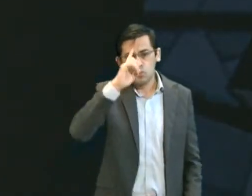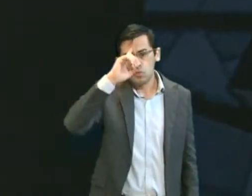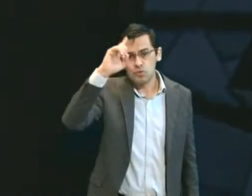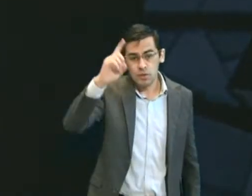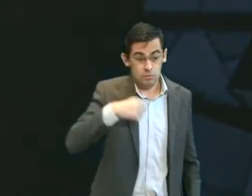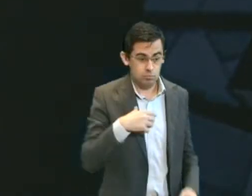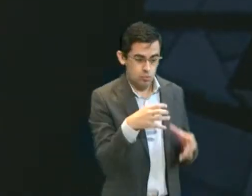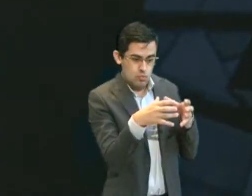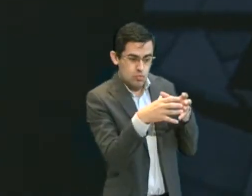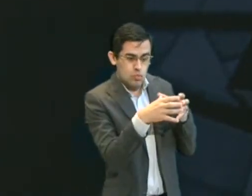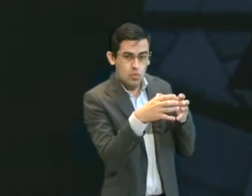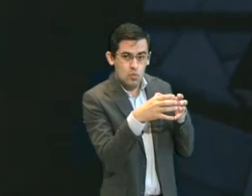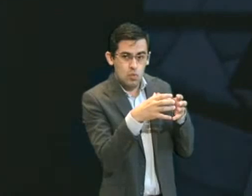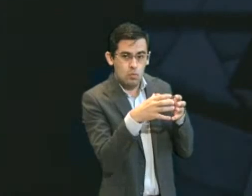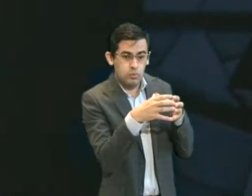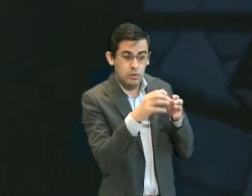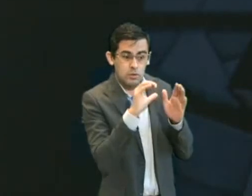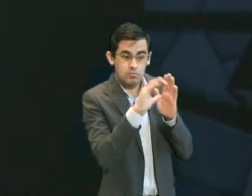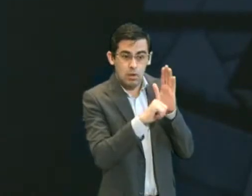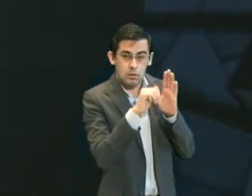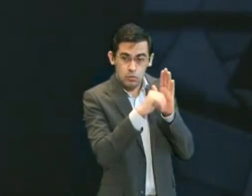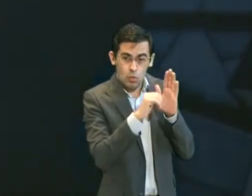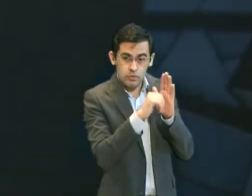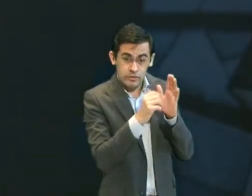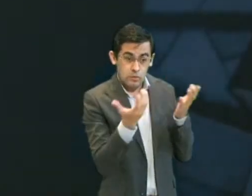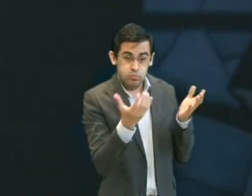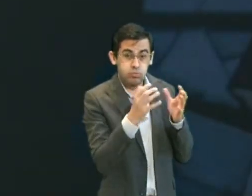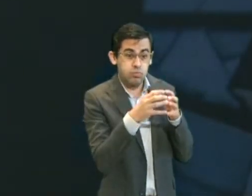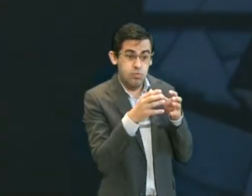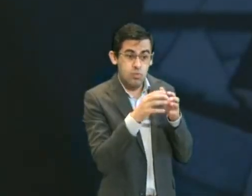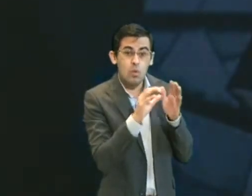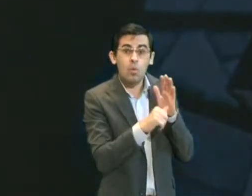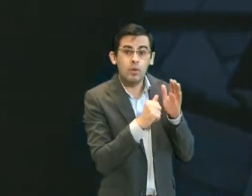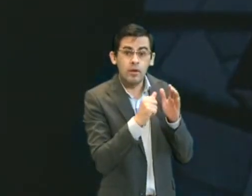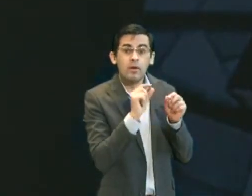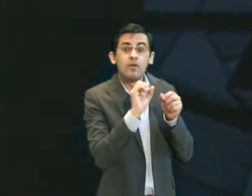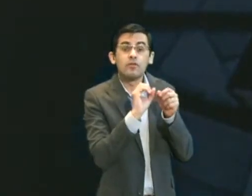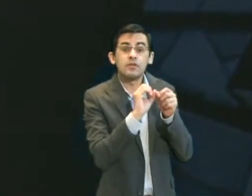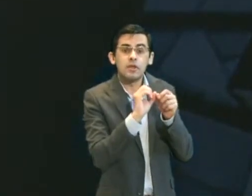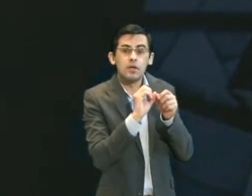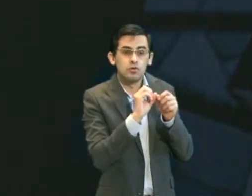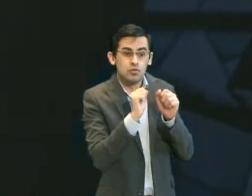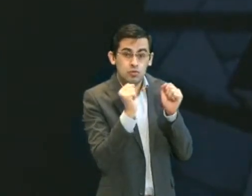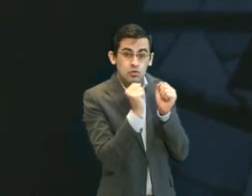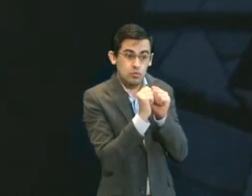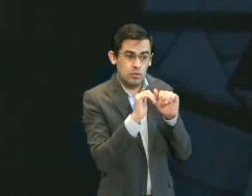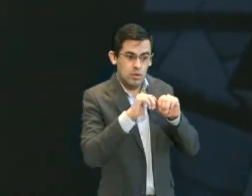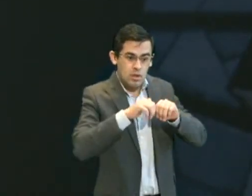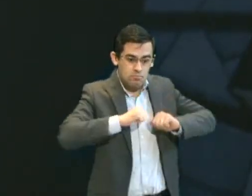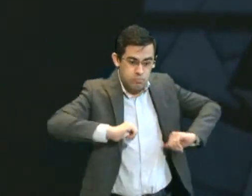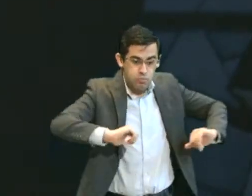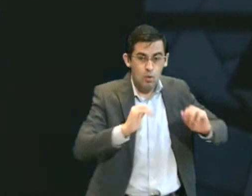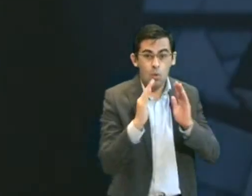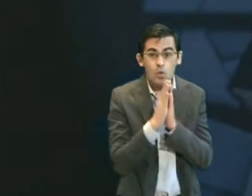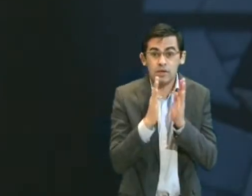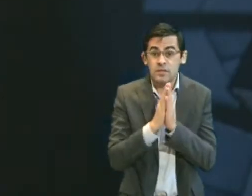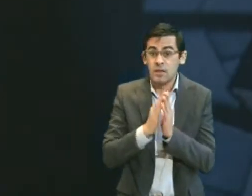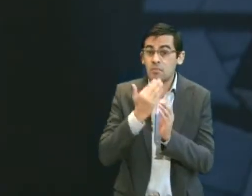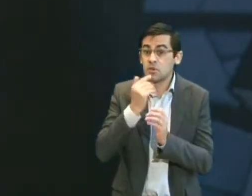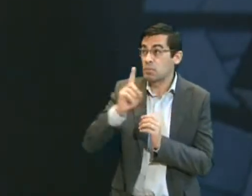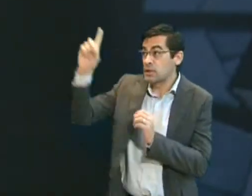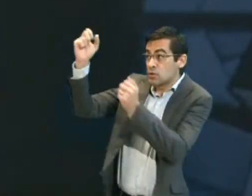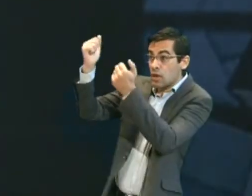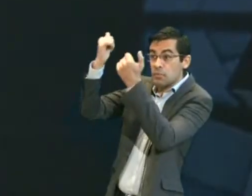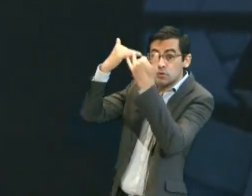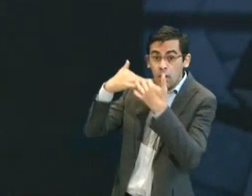de um grupo de ladrões, uma quadrilha, que resolveu fazer uma campanha de oração pedindo a bênção de Deus